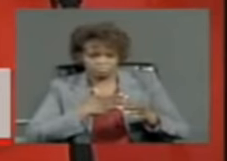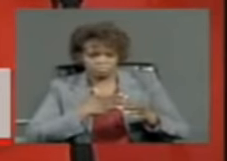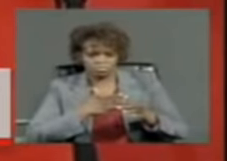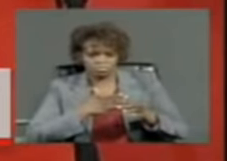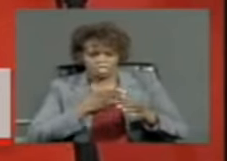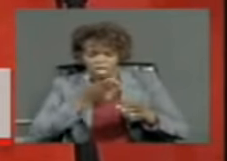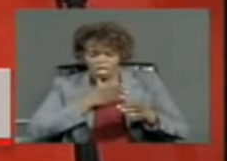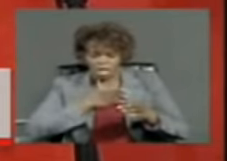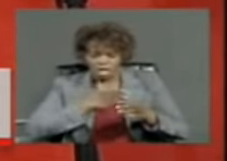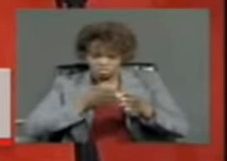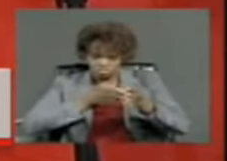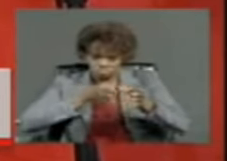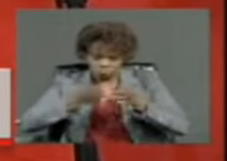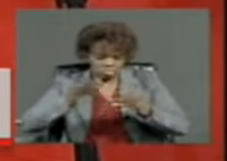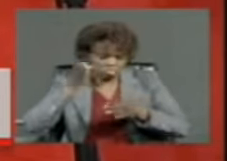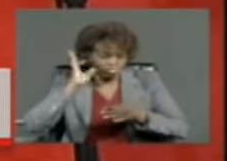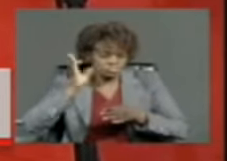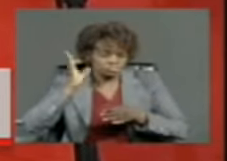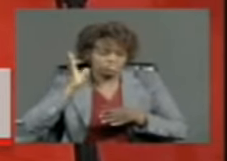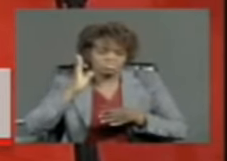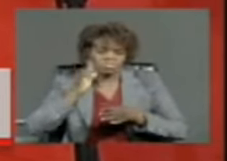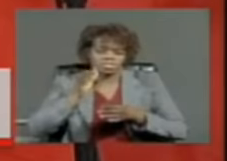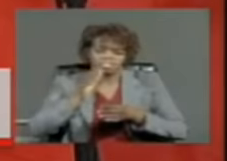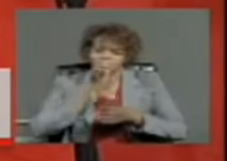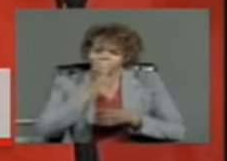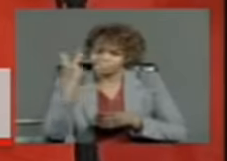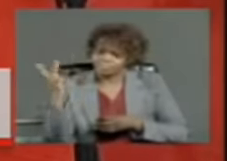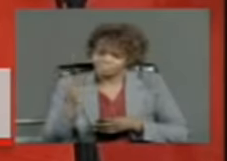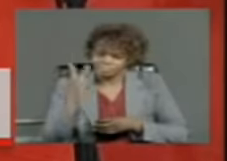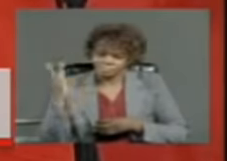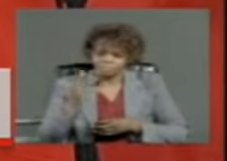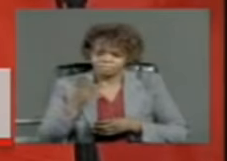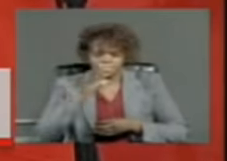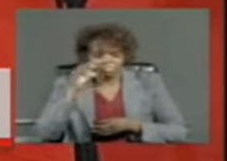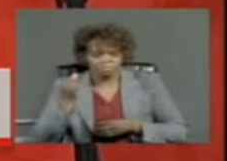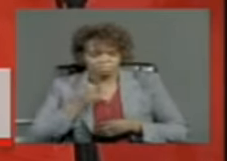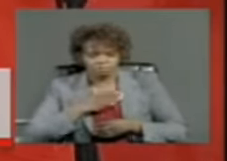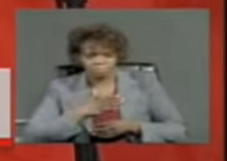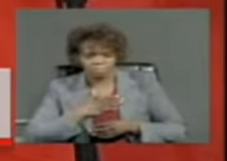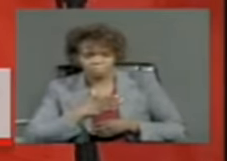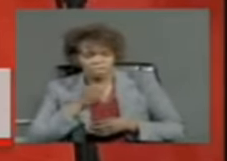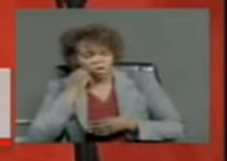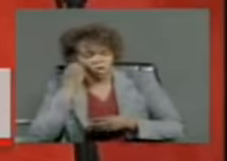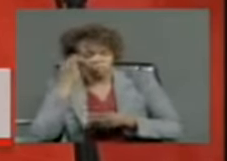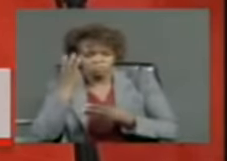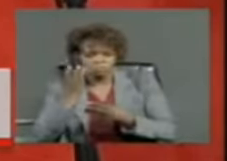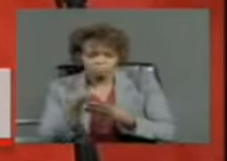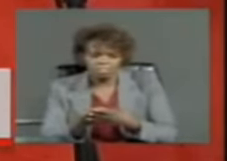da vida do meu pai. Portanto, o meu pai foi preso, movido para Luanda